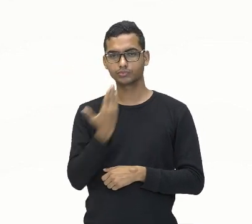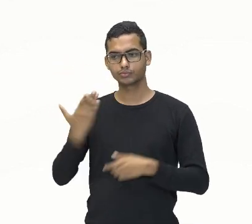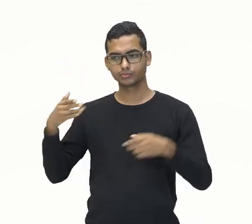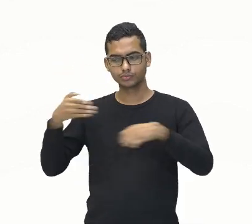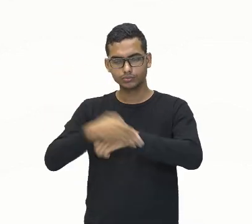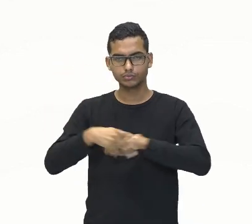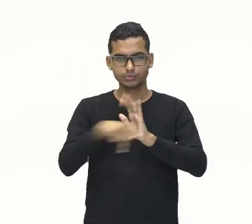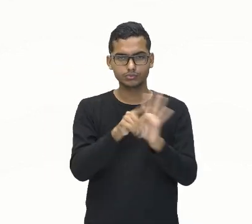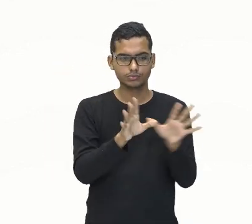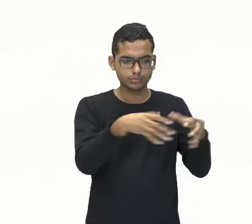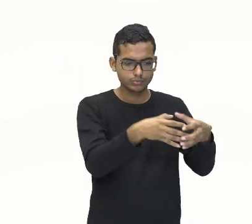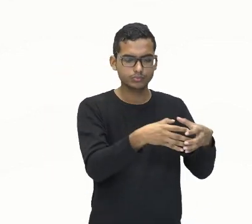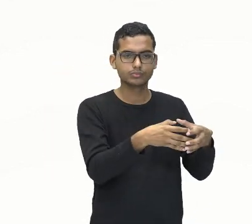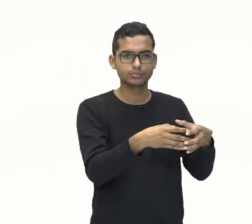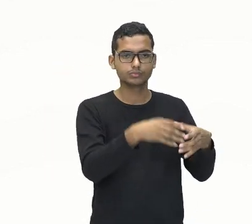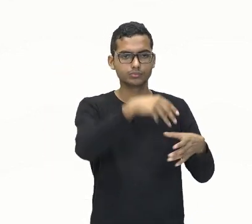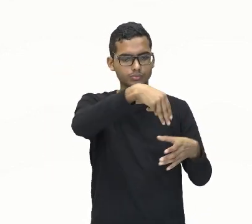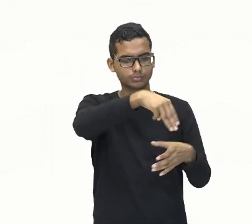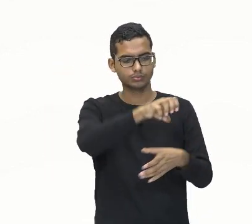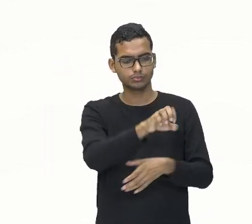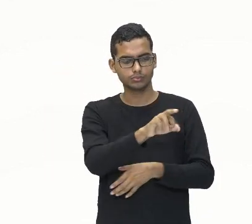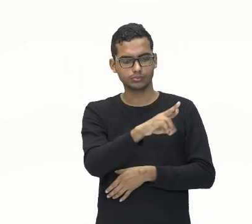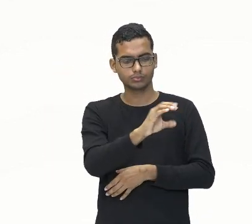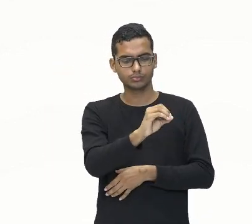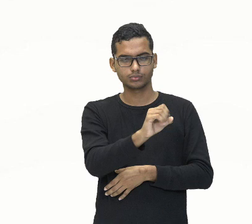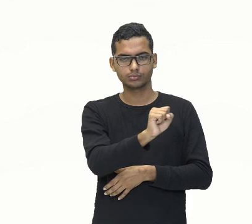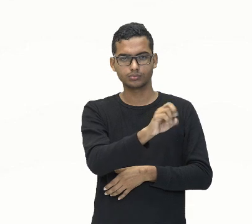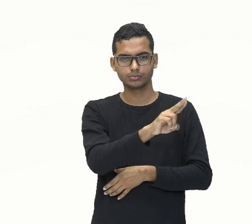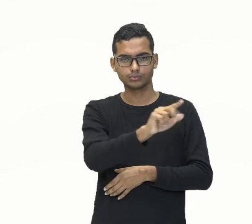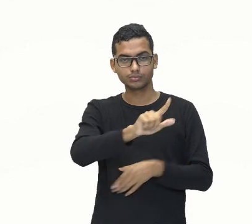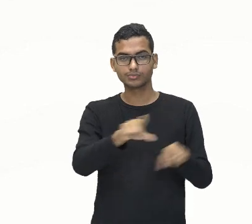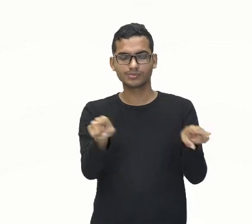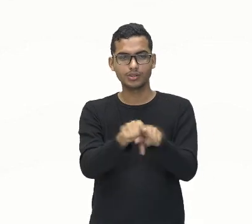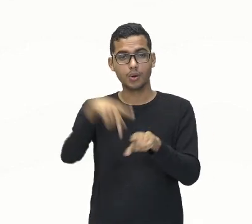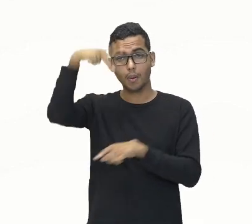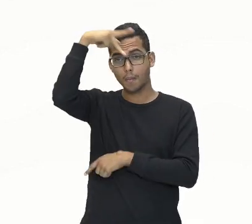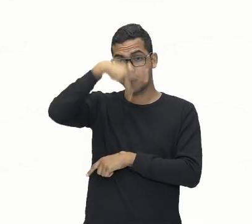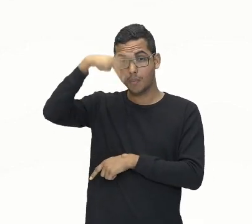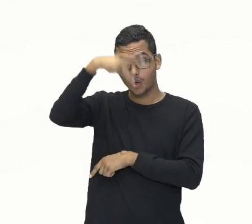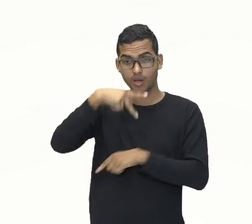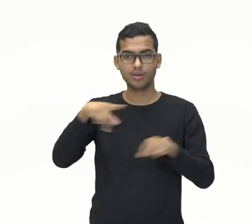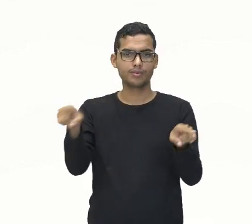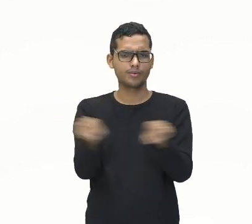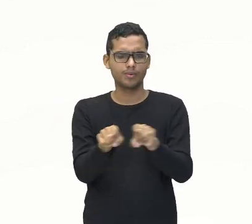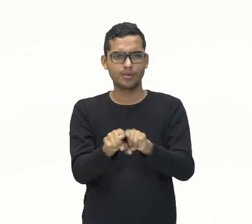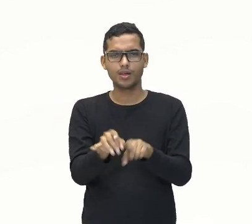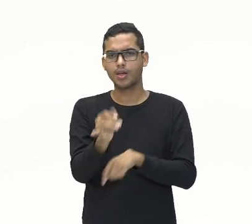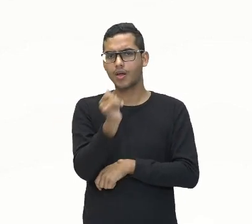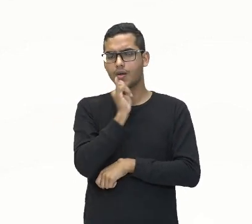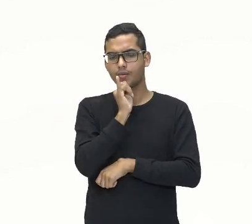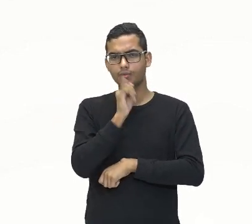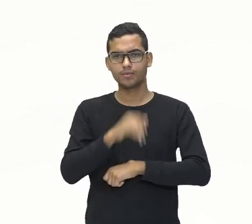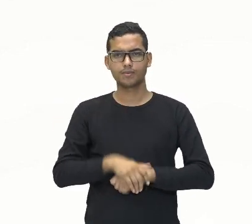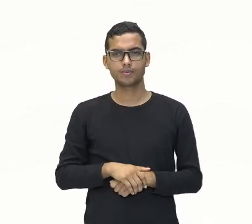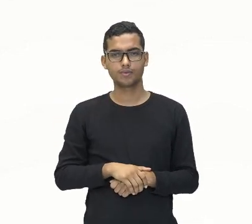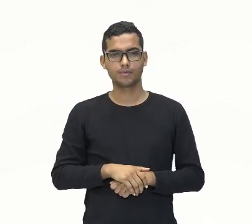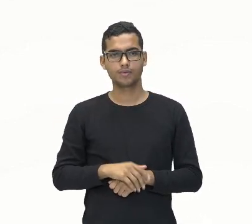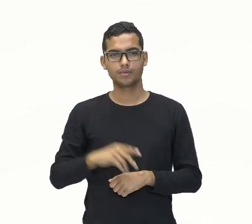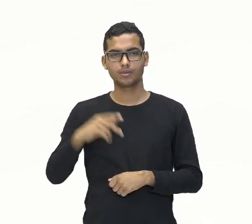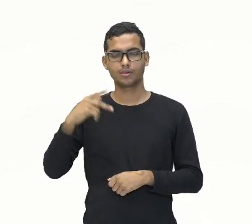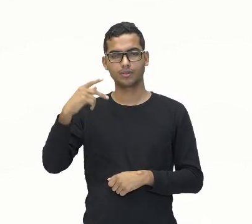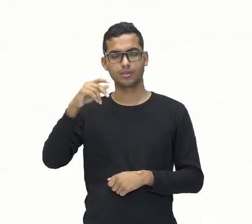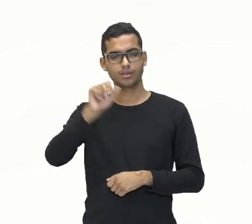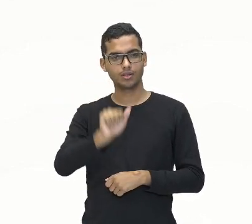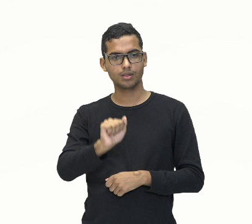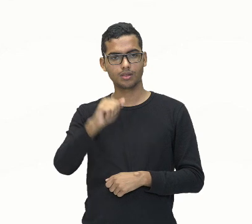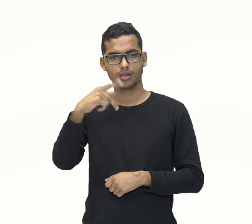entrar aí para o nosso Mercosul, né? E o Peru, gente, faz parte, por exemplo, da APEC, já